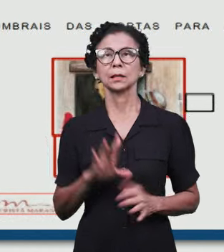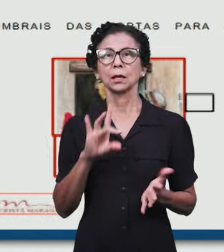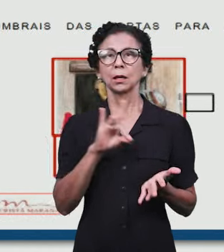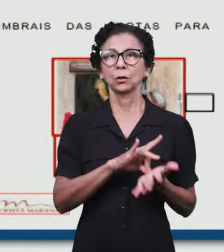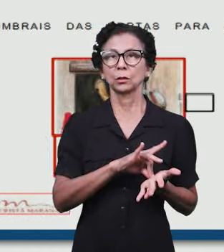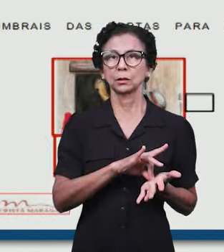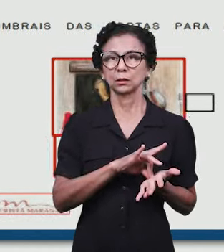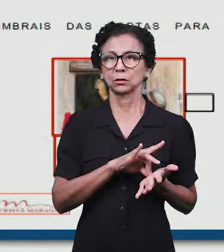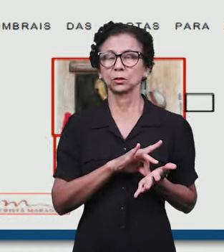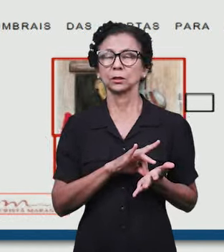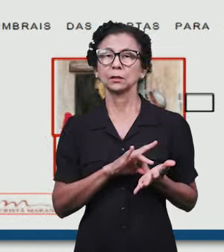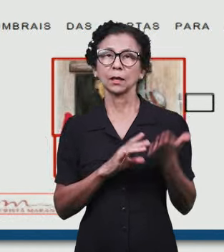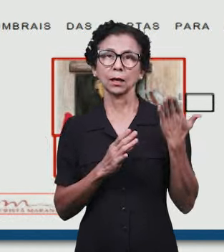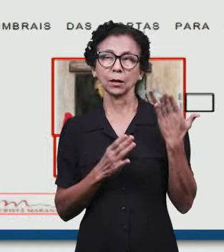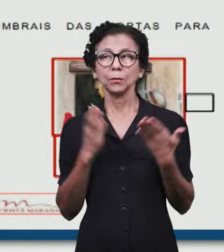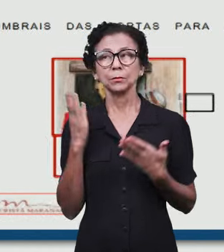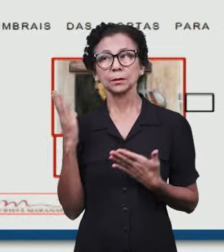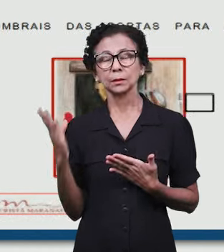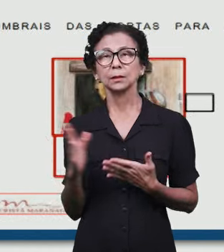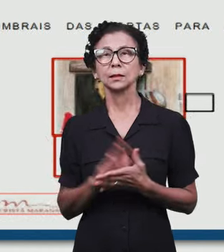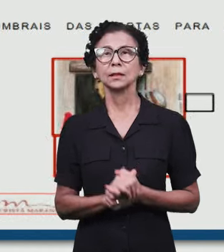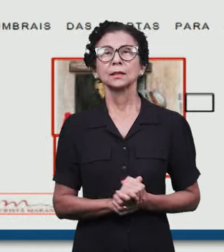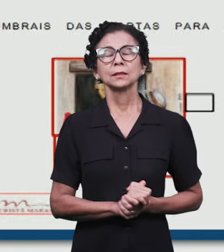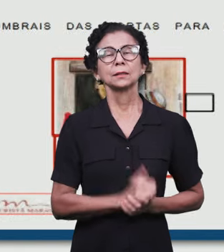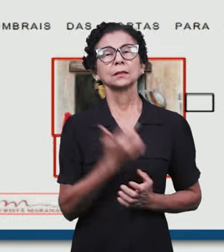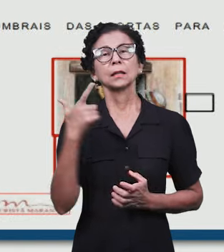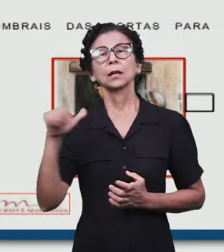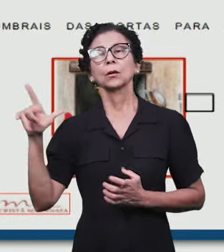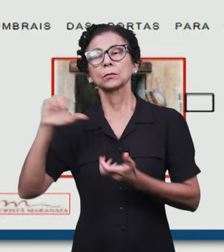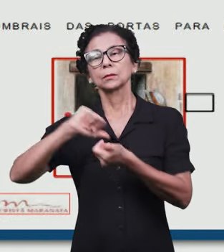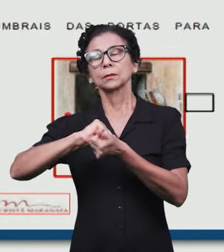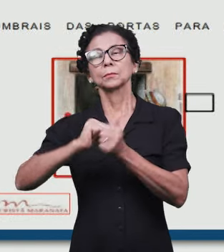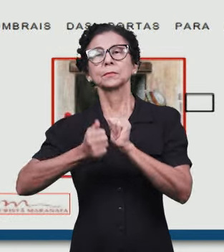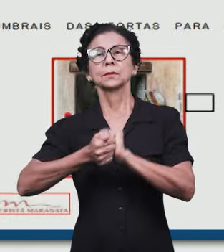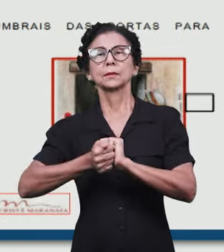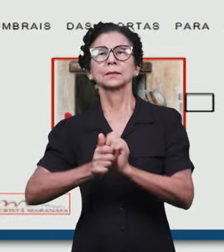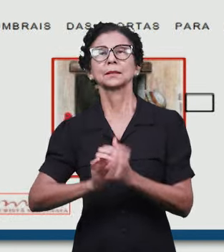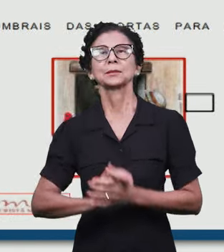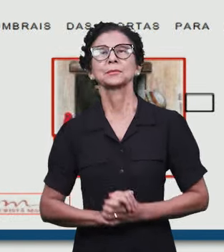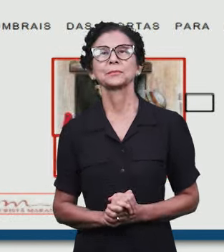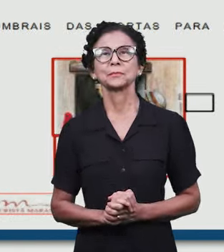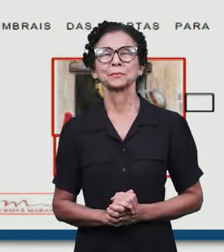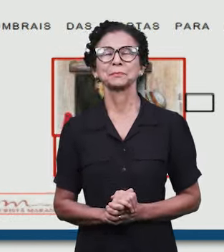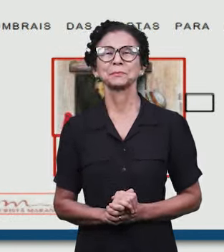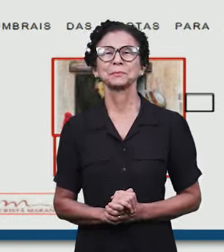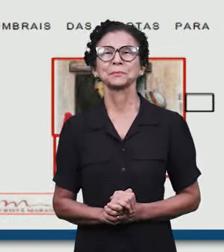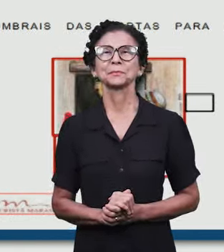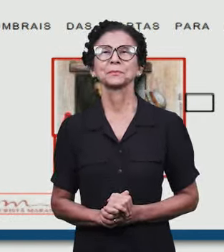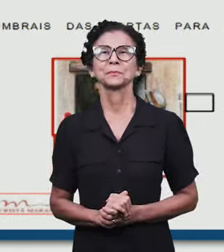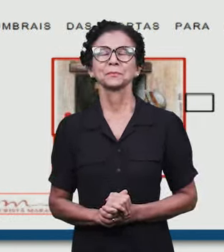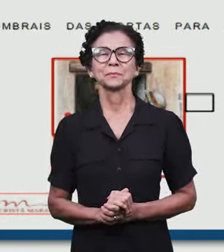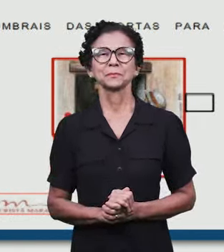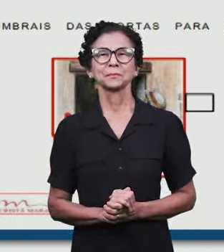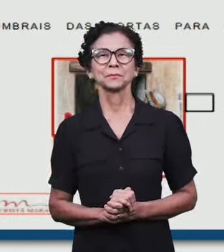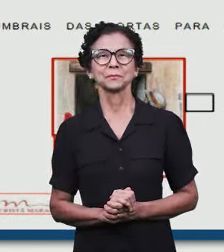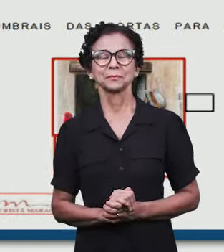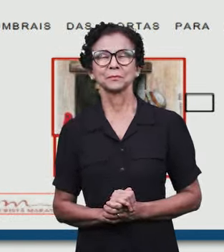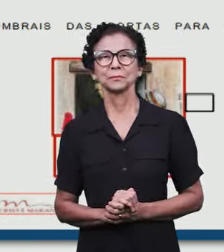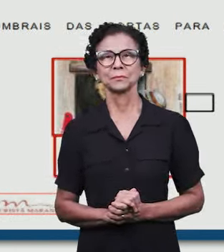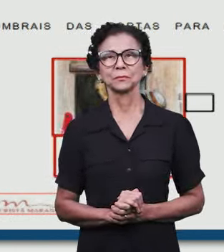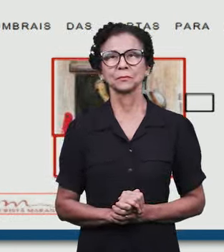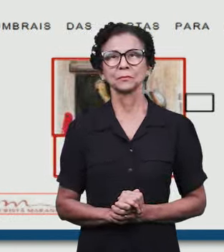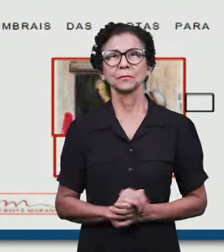uma questão, nós transformamos em 3. Porque a ideia é simplificar, facilitar